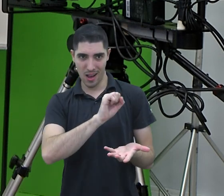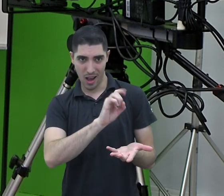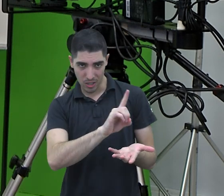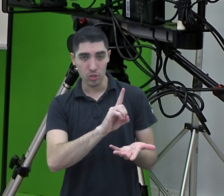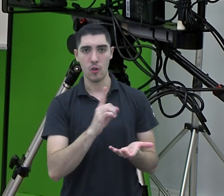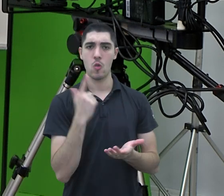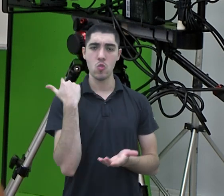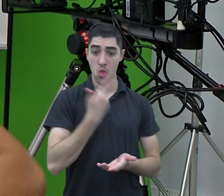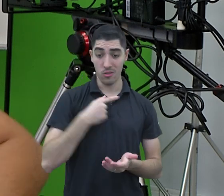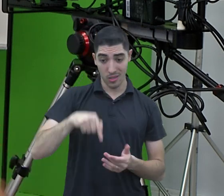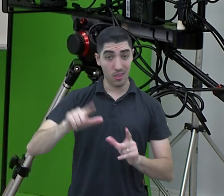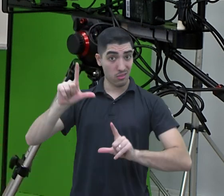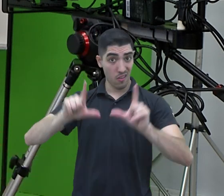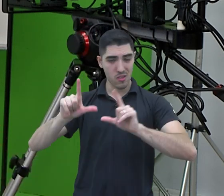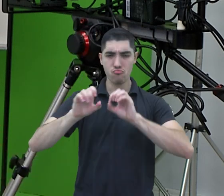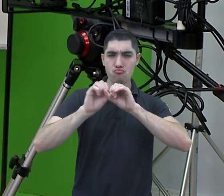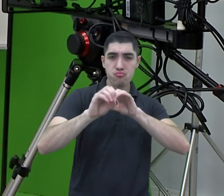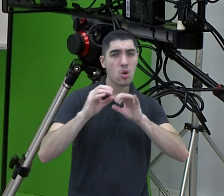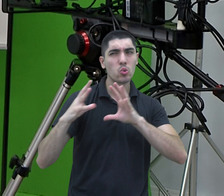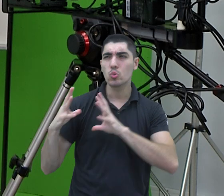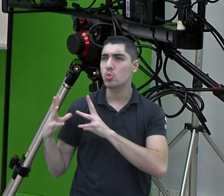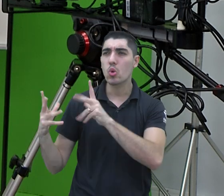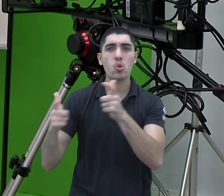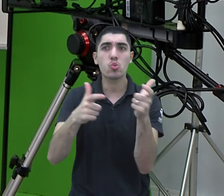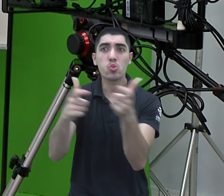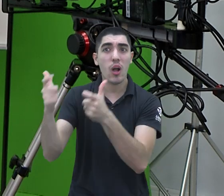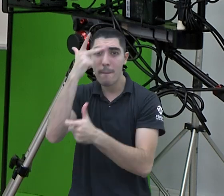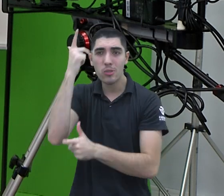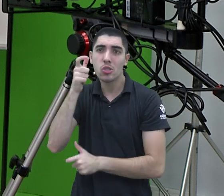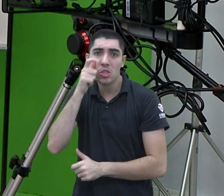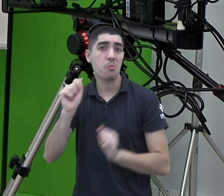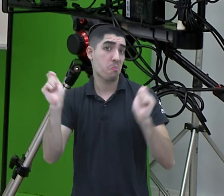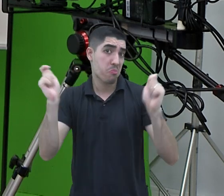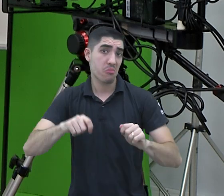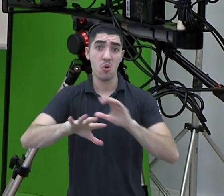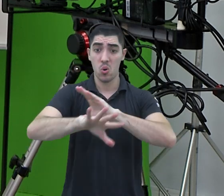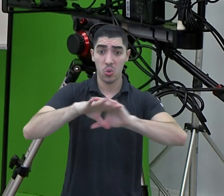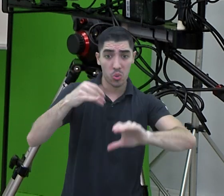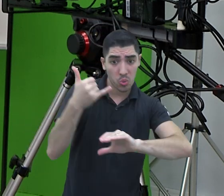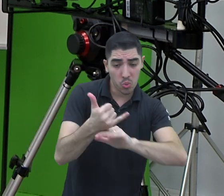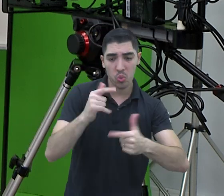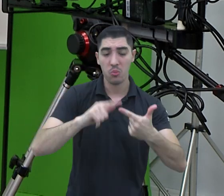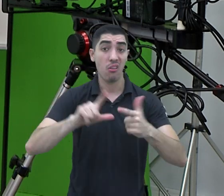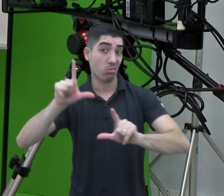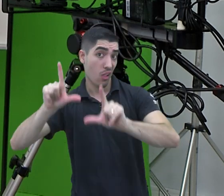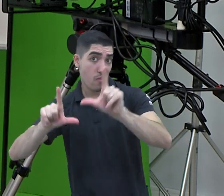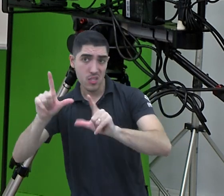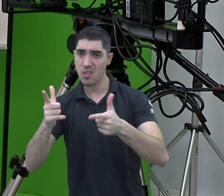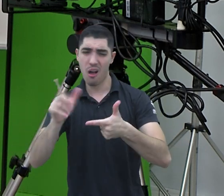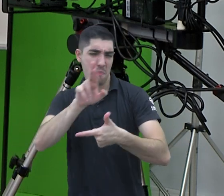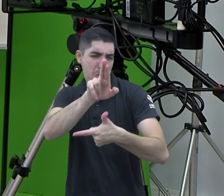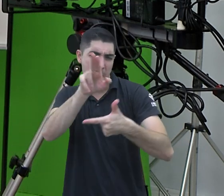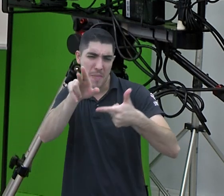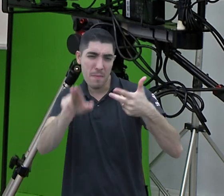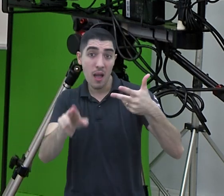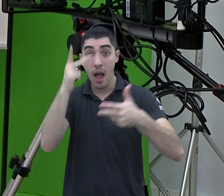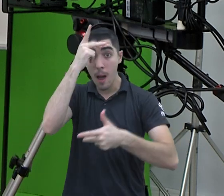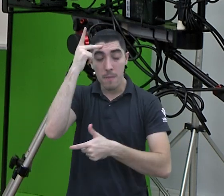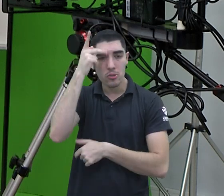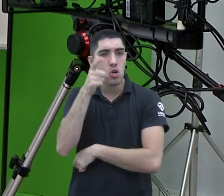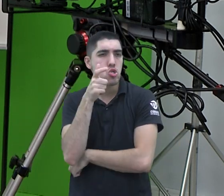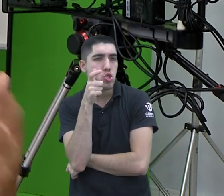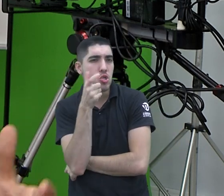sede, para vários alunos de toda a região de São José dos Campos. A gente consegue levar, seja pelo YouTube, seja pelo canal de